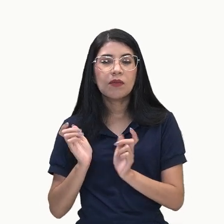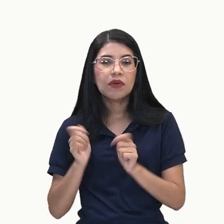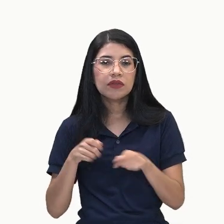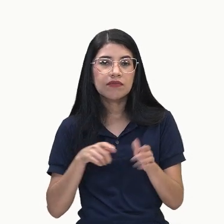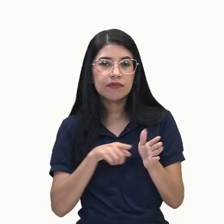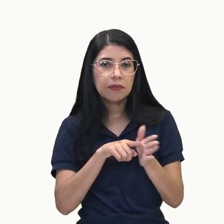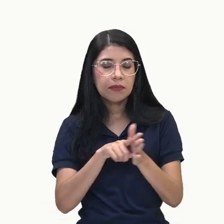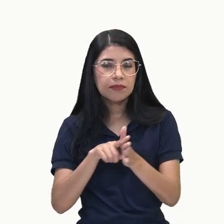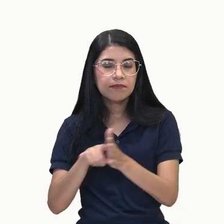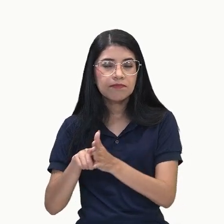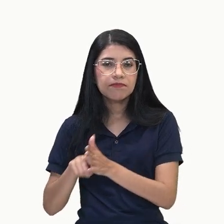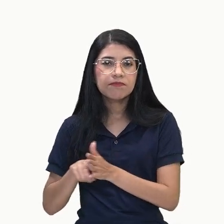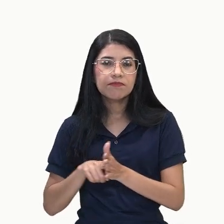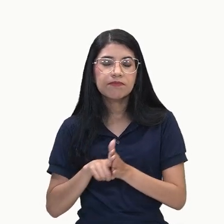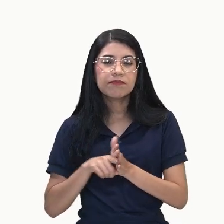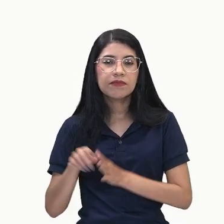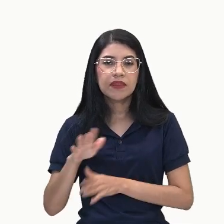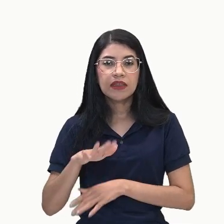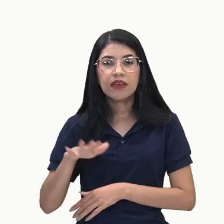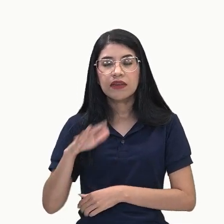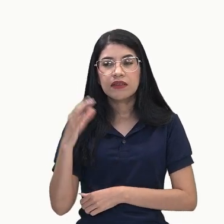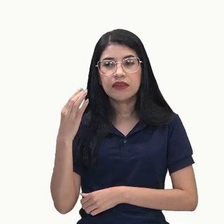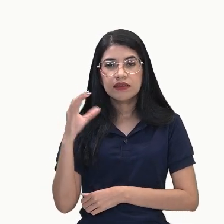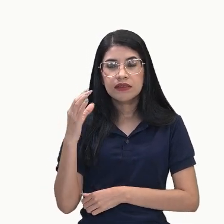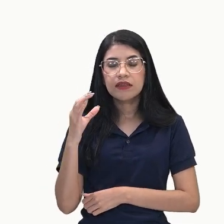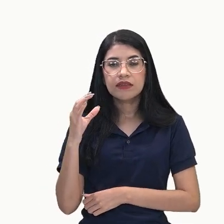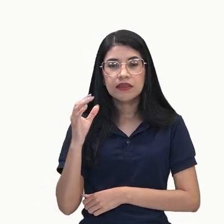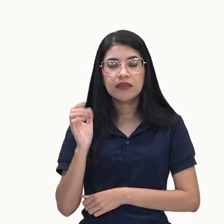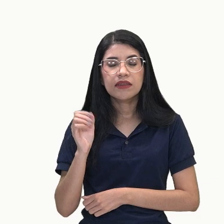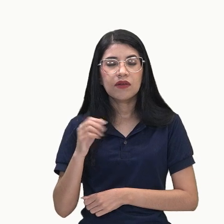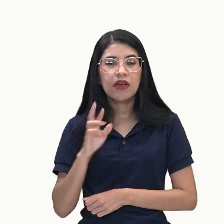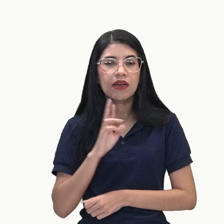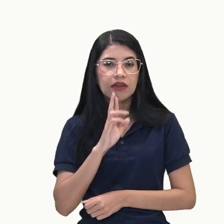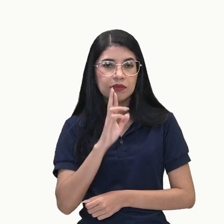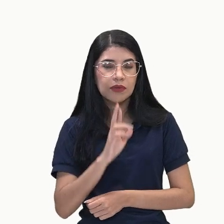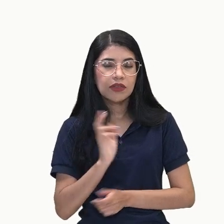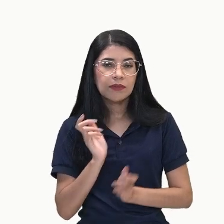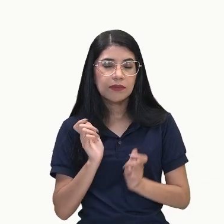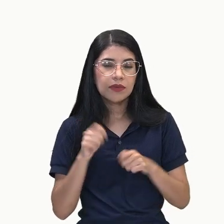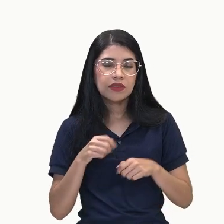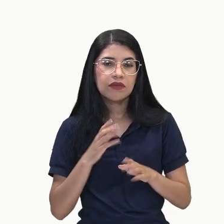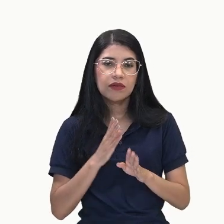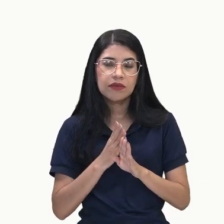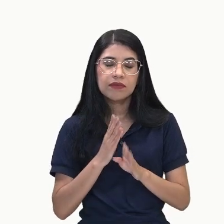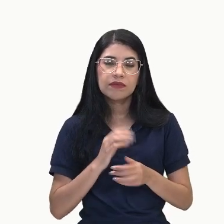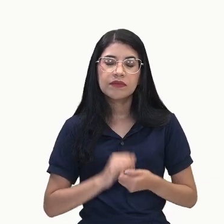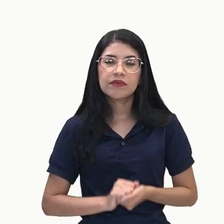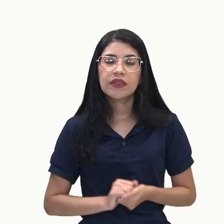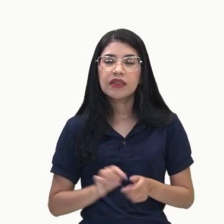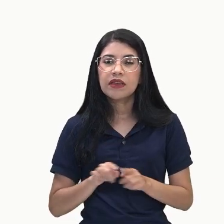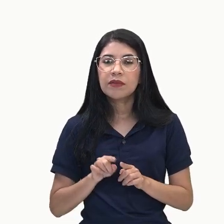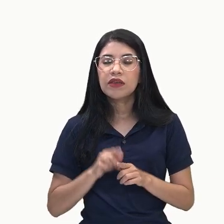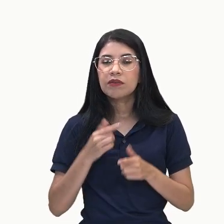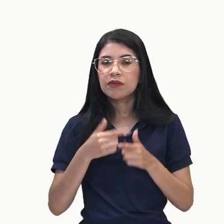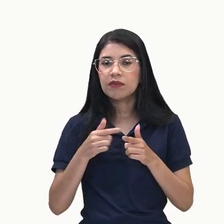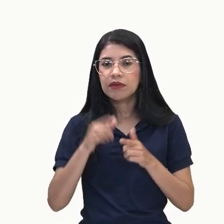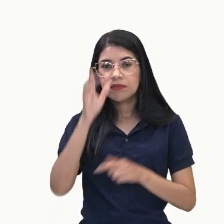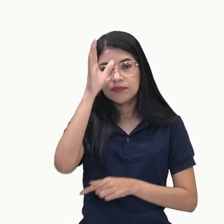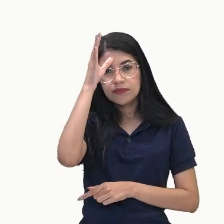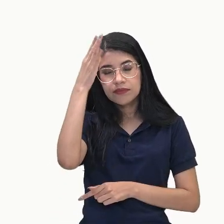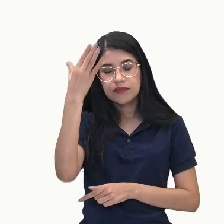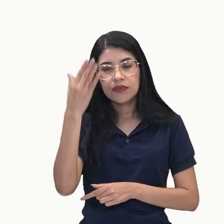pesquisar, na ciência. Aí sim vai dar essa resposta para a gente, né? Vai solucionar o problema.